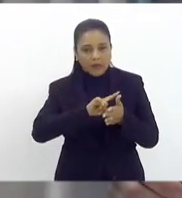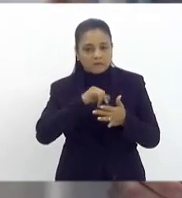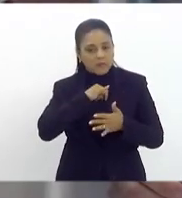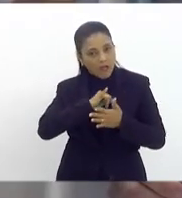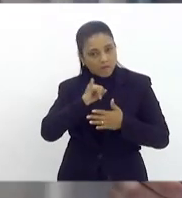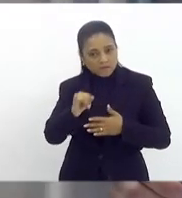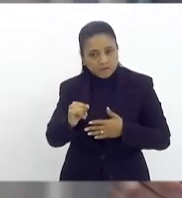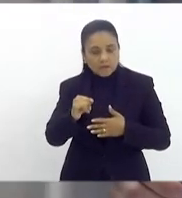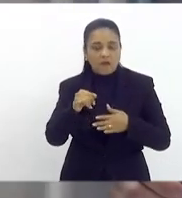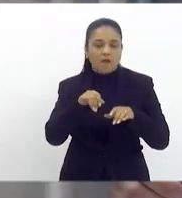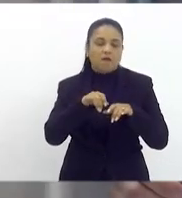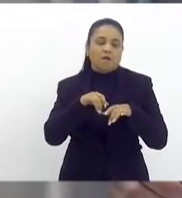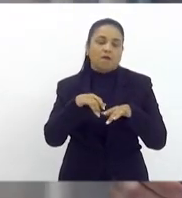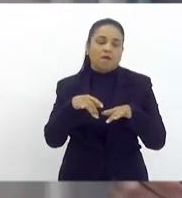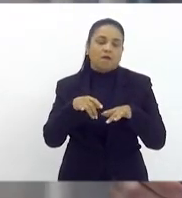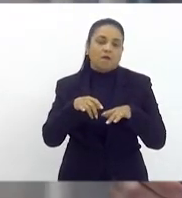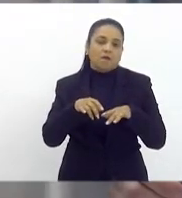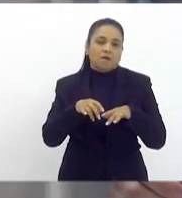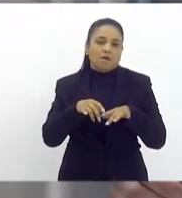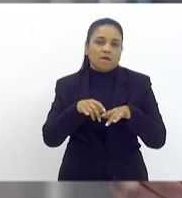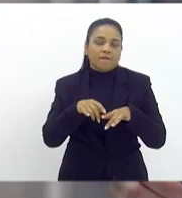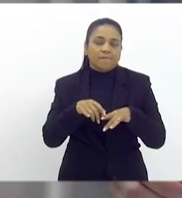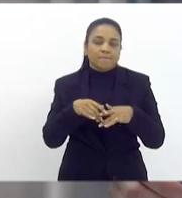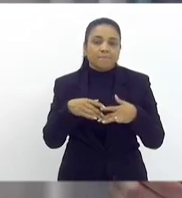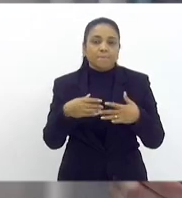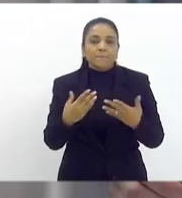agora pela mesa de que a